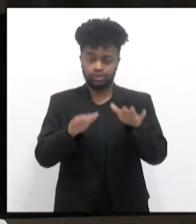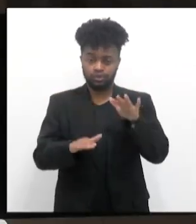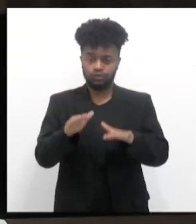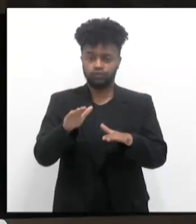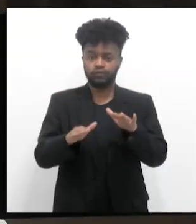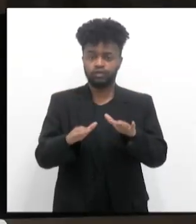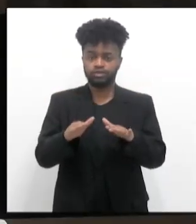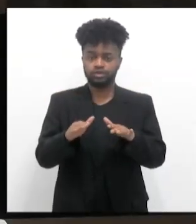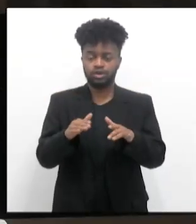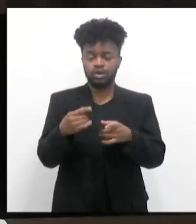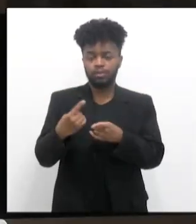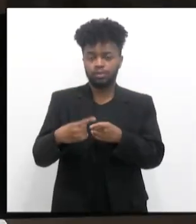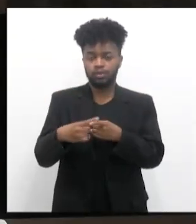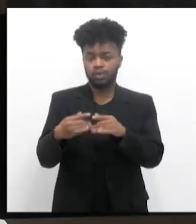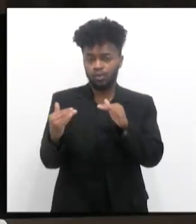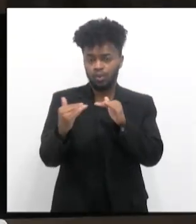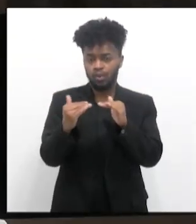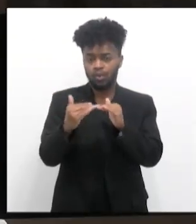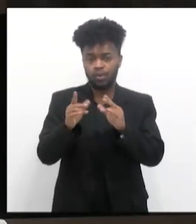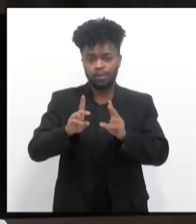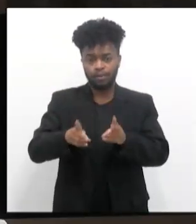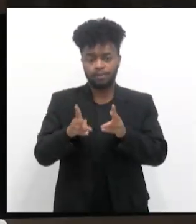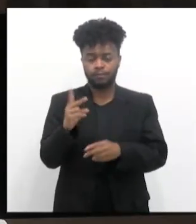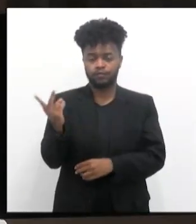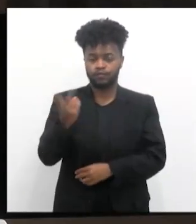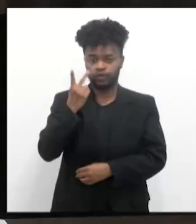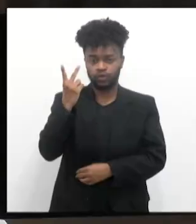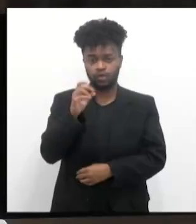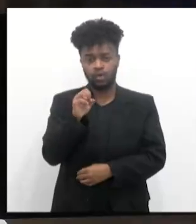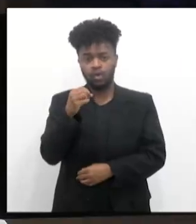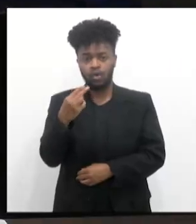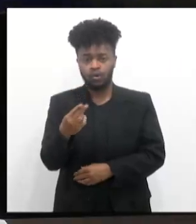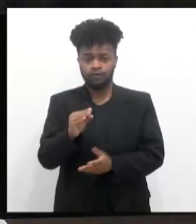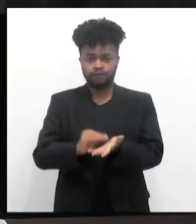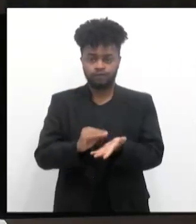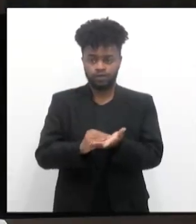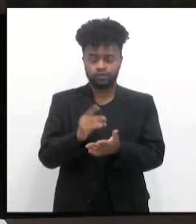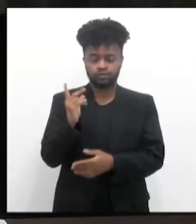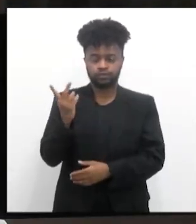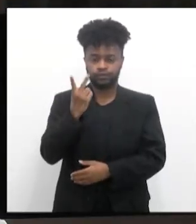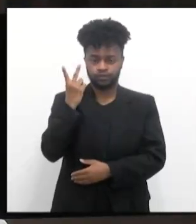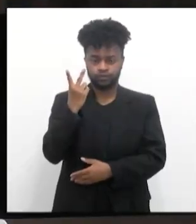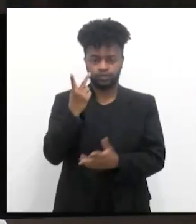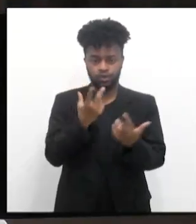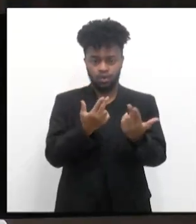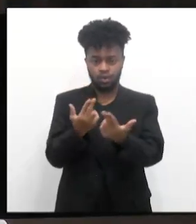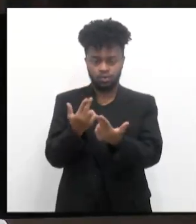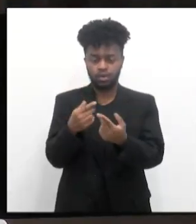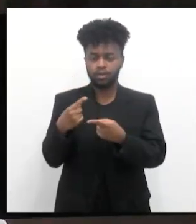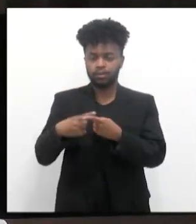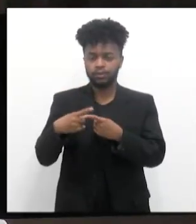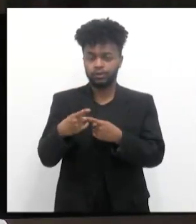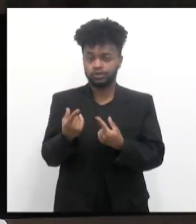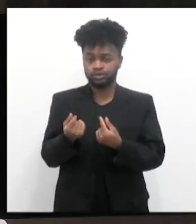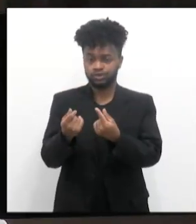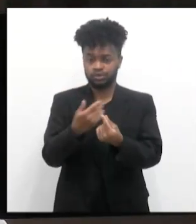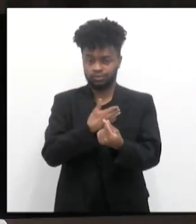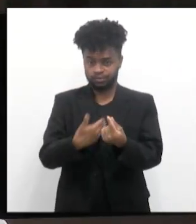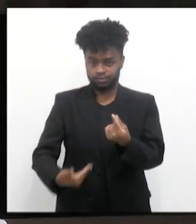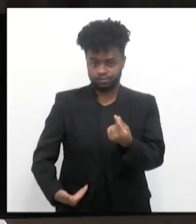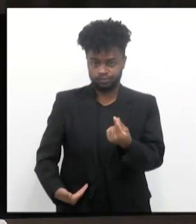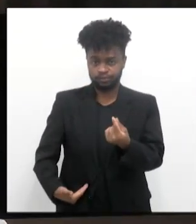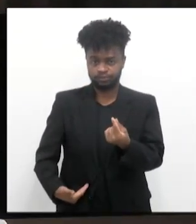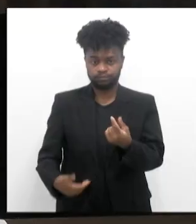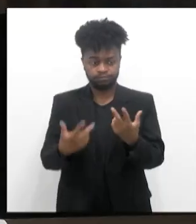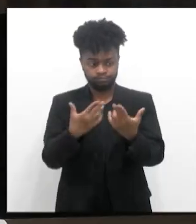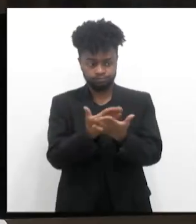provavelmente porque comungam dos mesmos valores ou falta deles, porque o dinheiro público, como